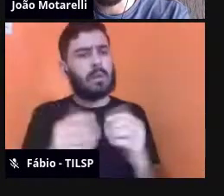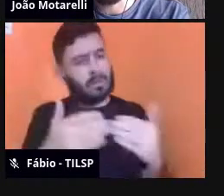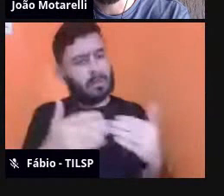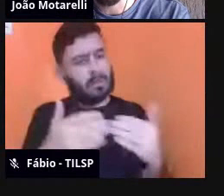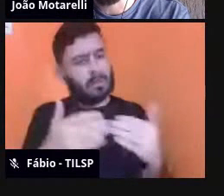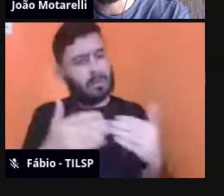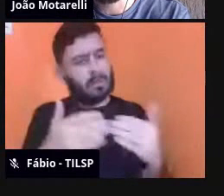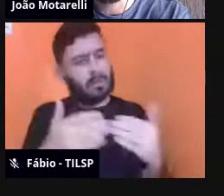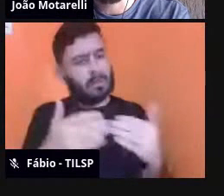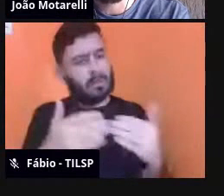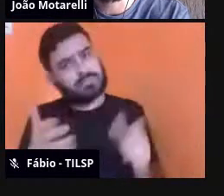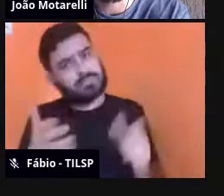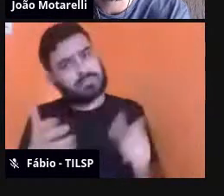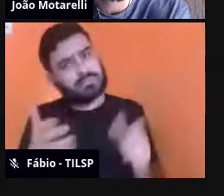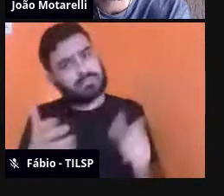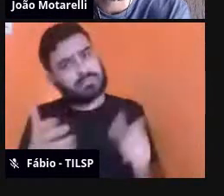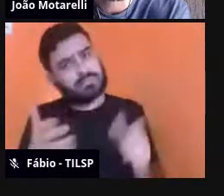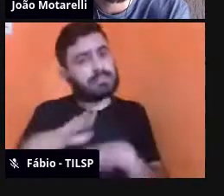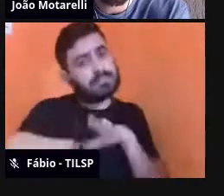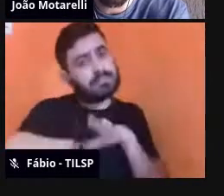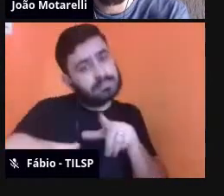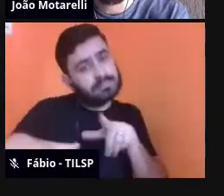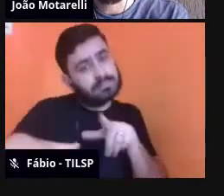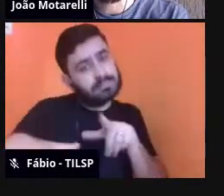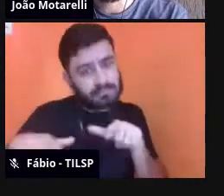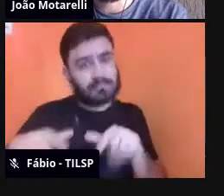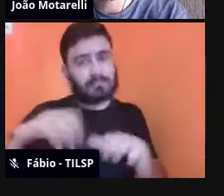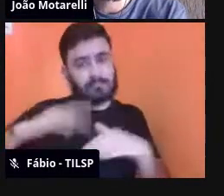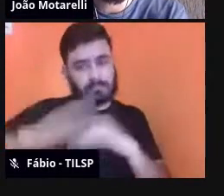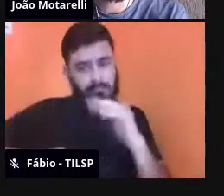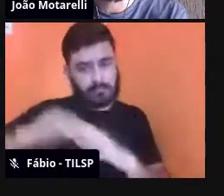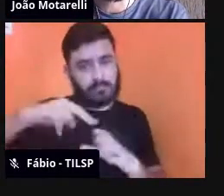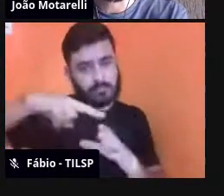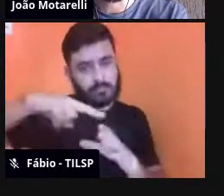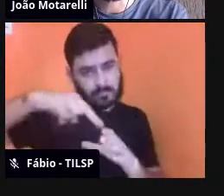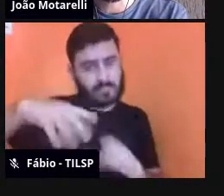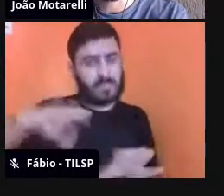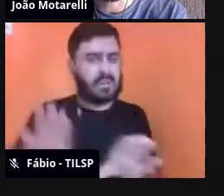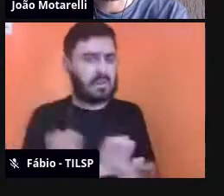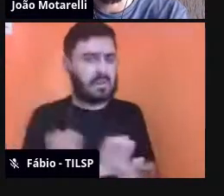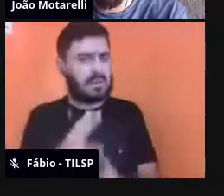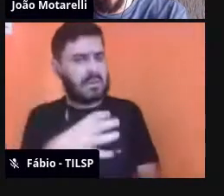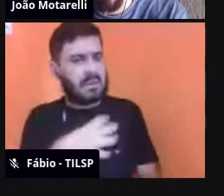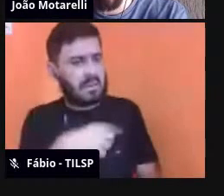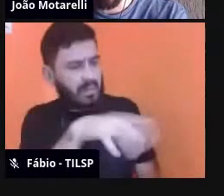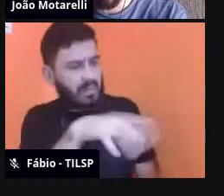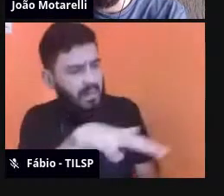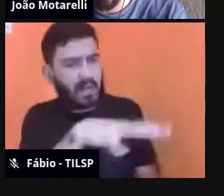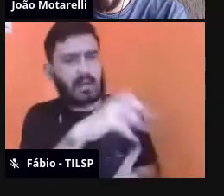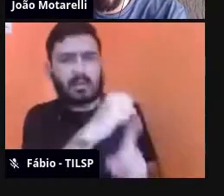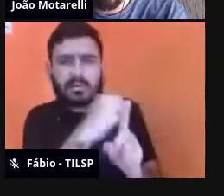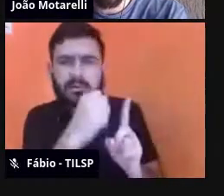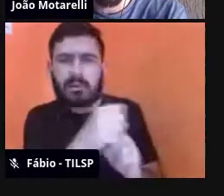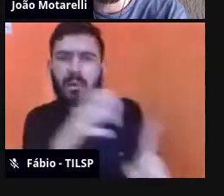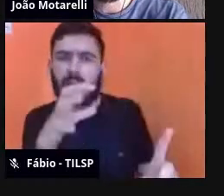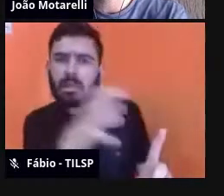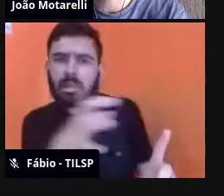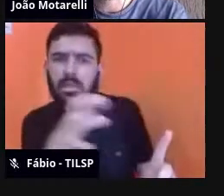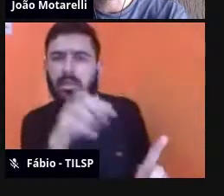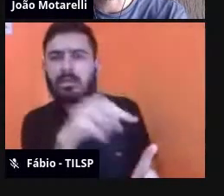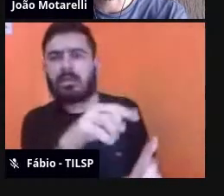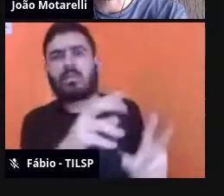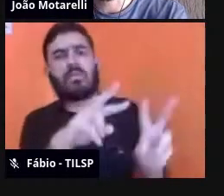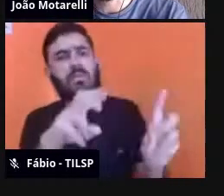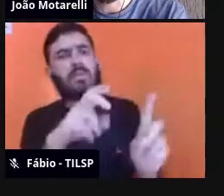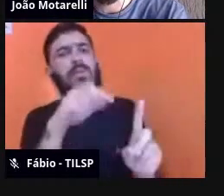das exigências maiores e por sofrerem fortes pressões sociais inerentes à própria profissão em relação ao peso, aparência e qualidade